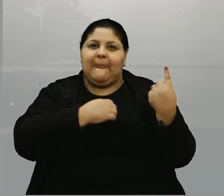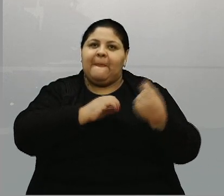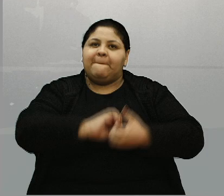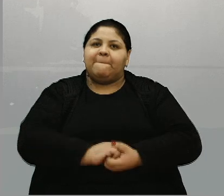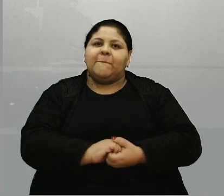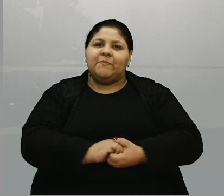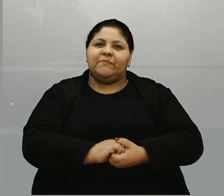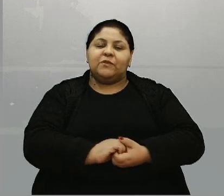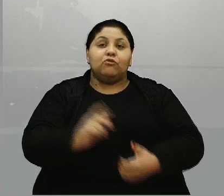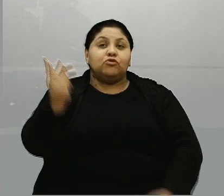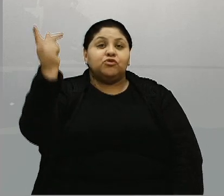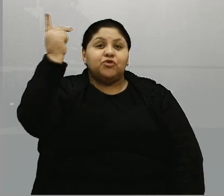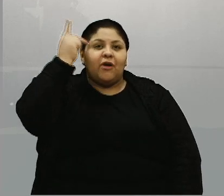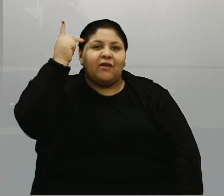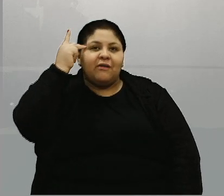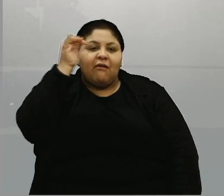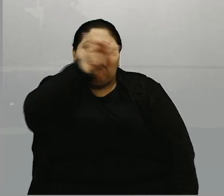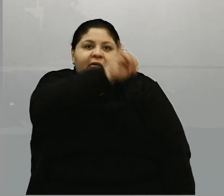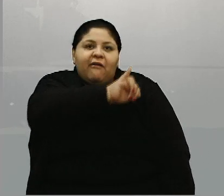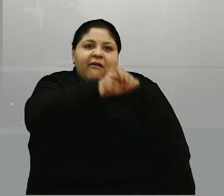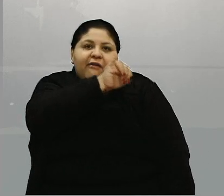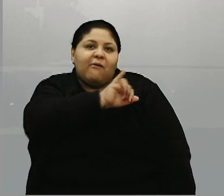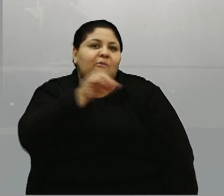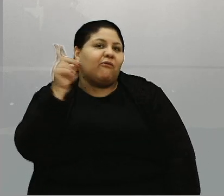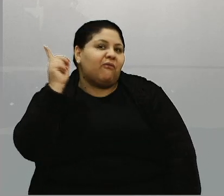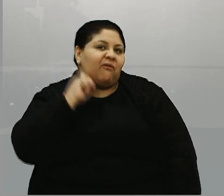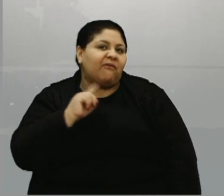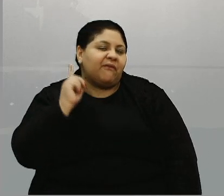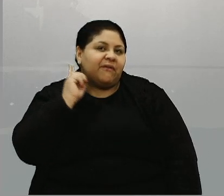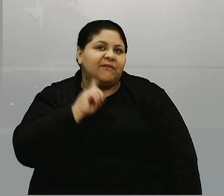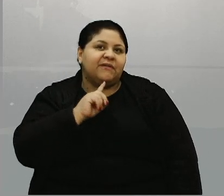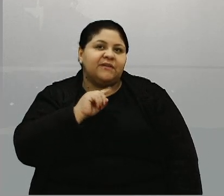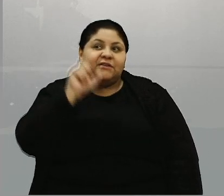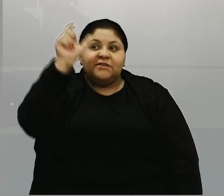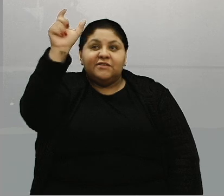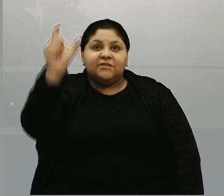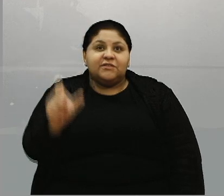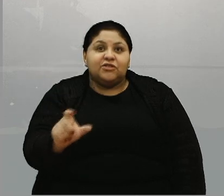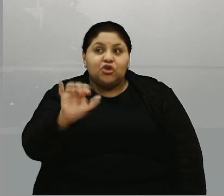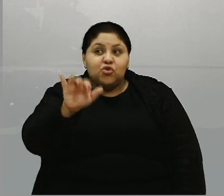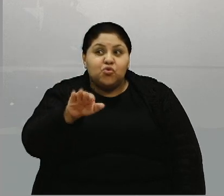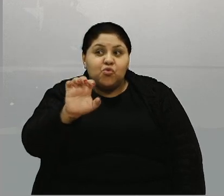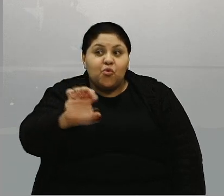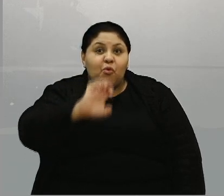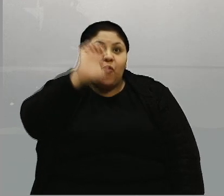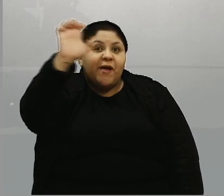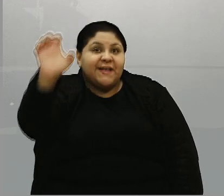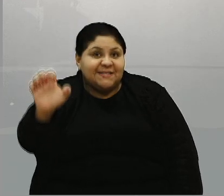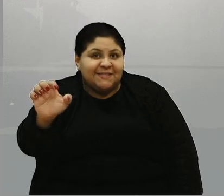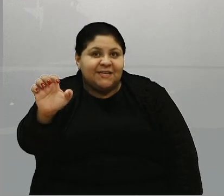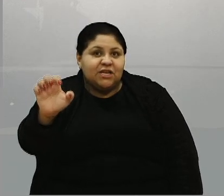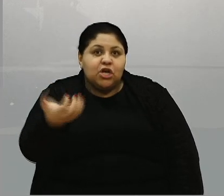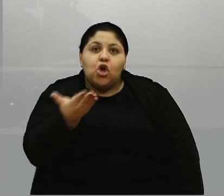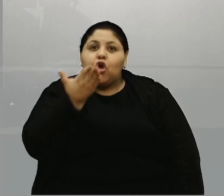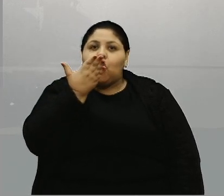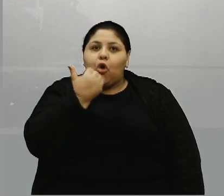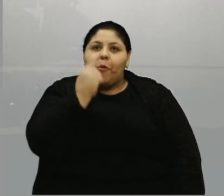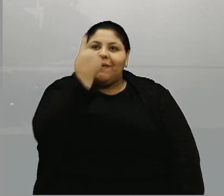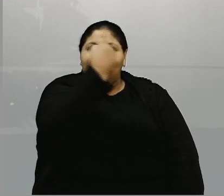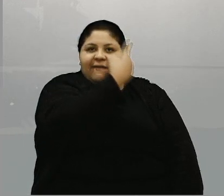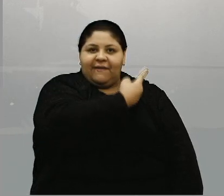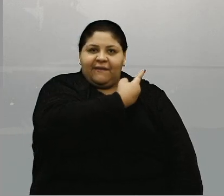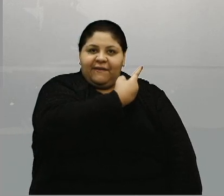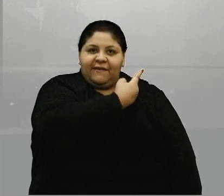Os paulistas, os cariocas, os mineiros, as pessoas do exterior, quando vão comer o tal do Bauru